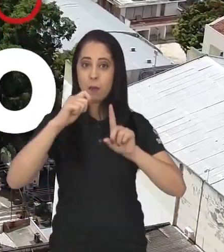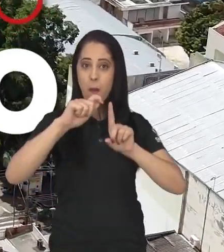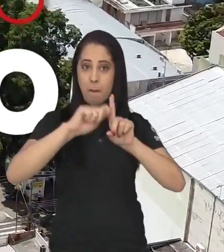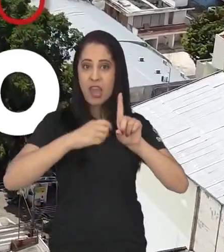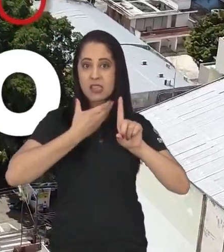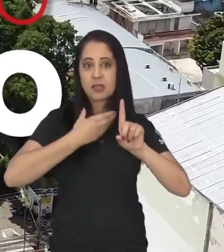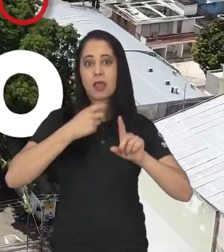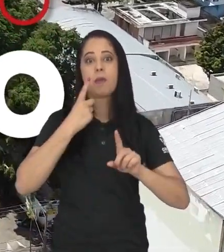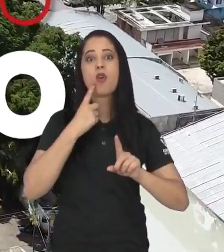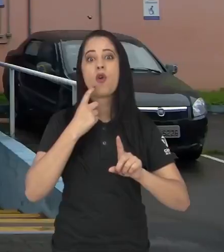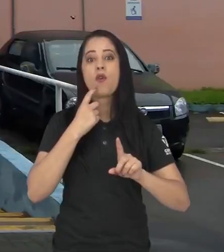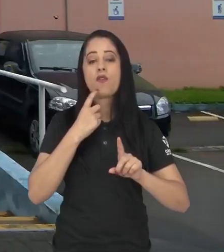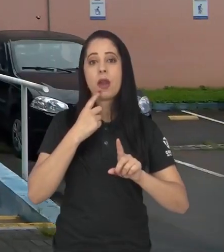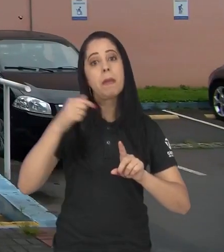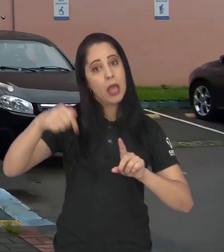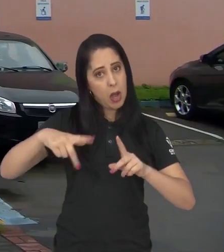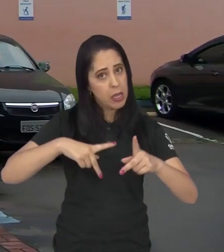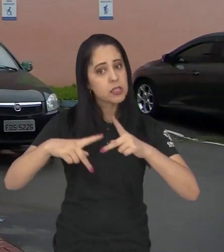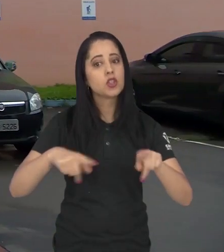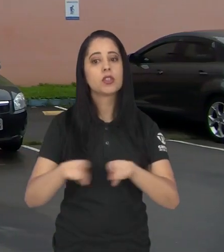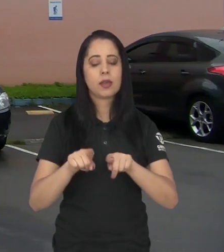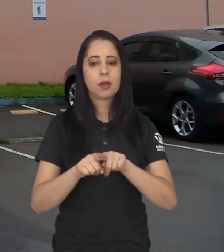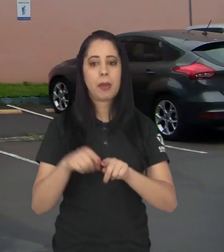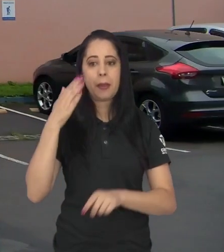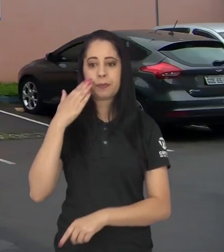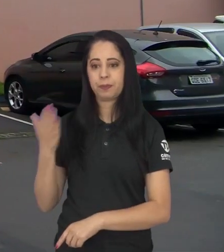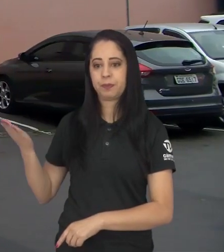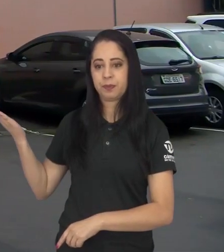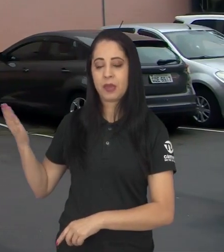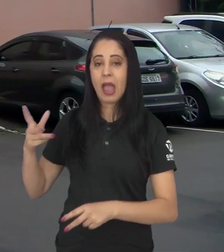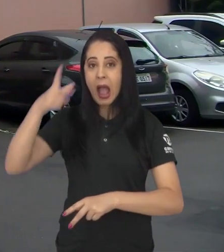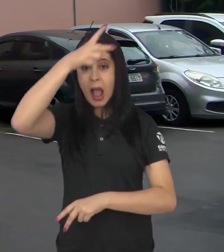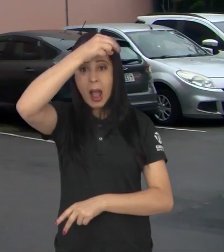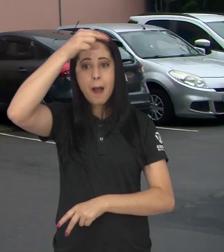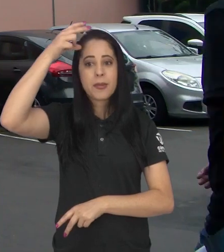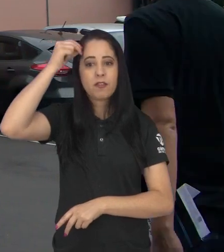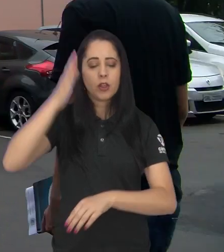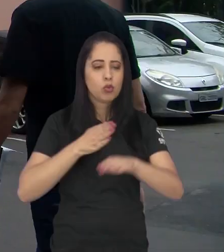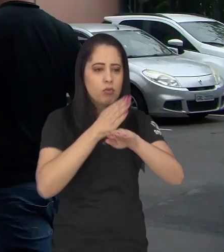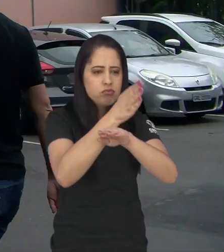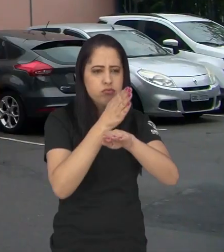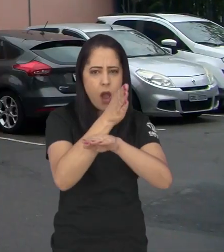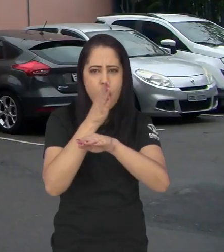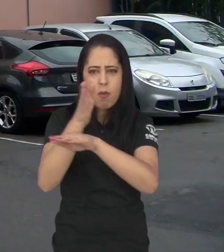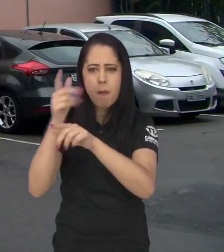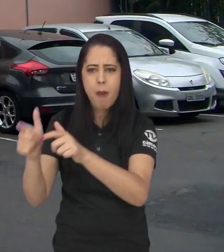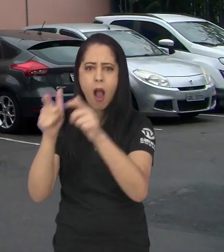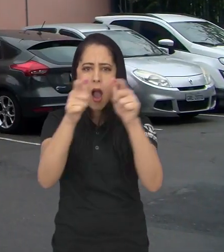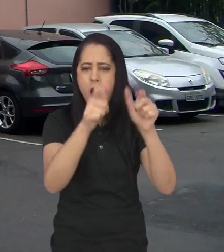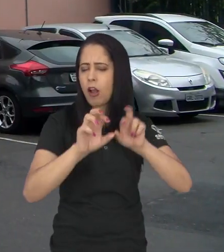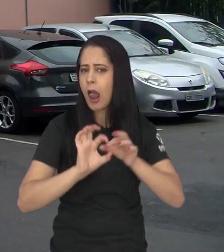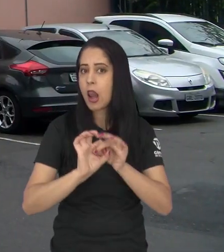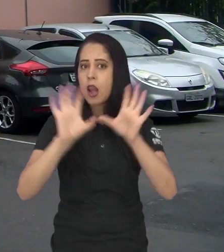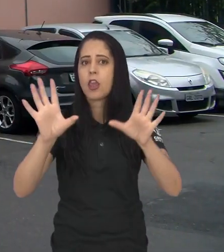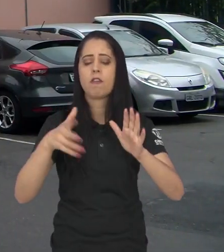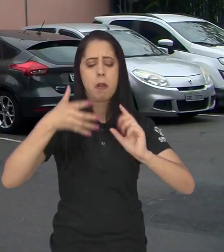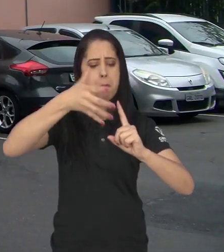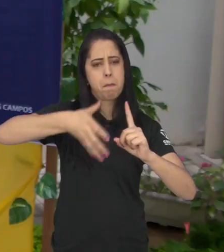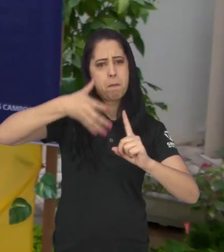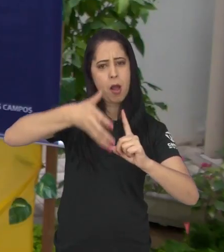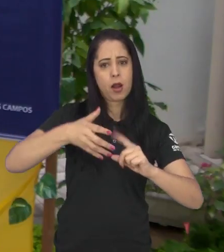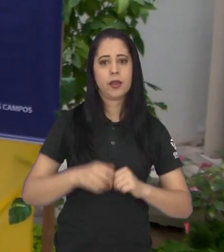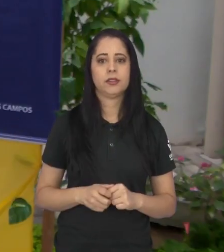Para reforçar a mensagem, a Prefeitura realiza diversas ações em abrigos, espaços públicos e